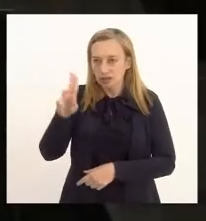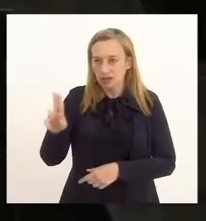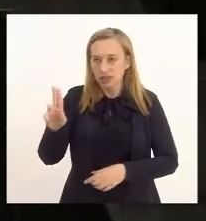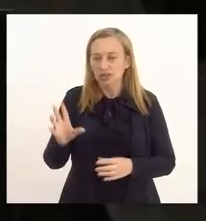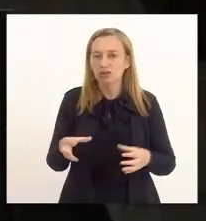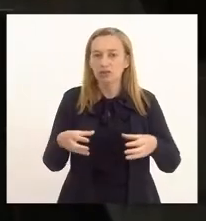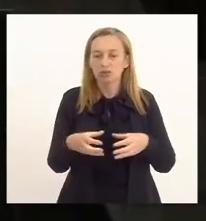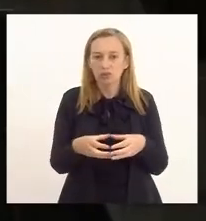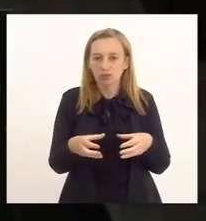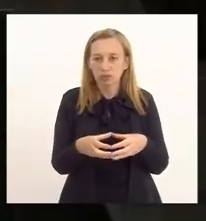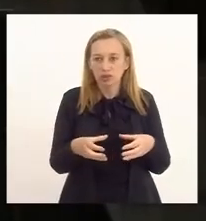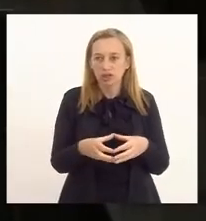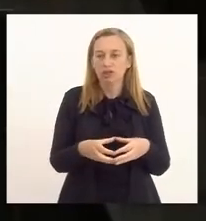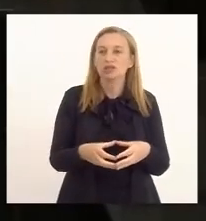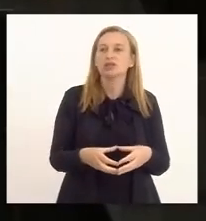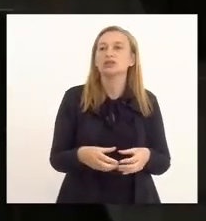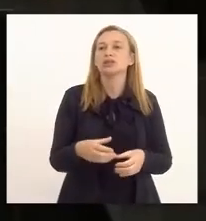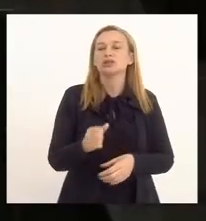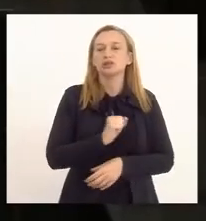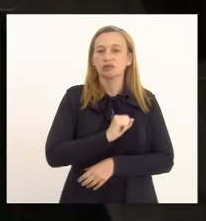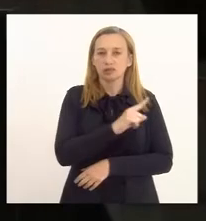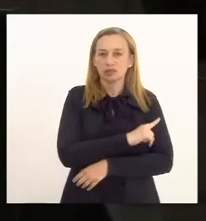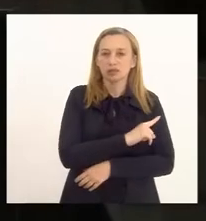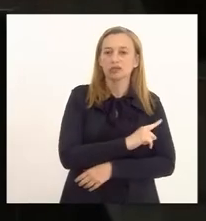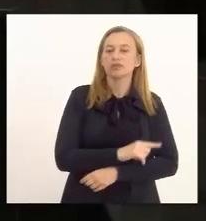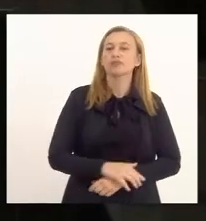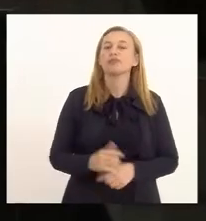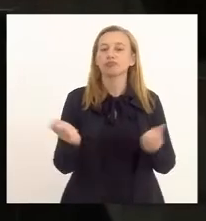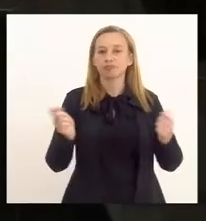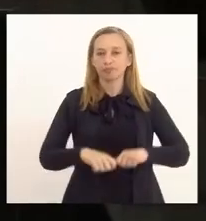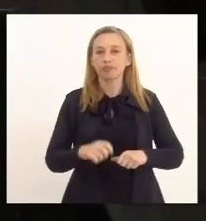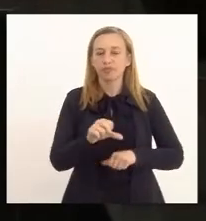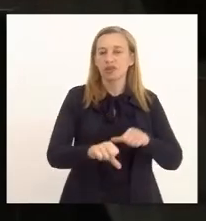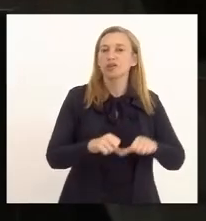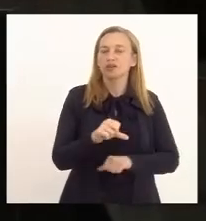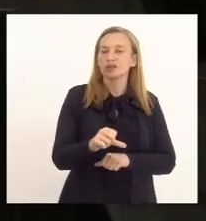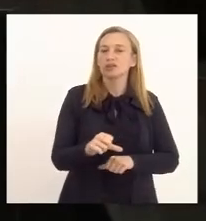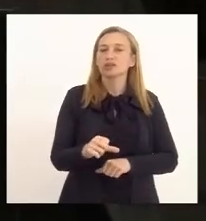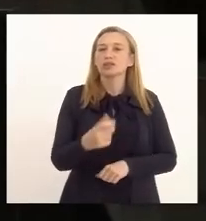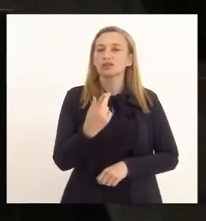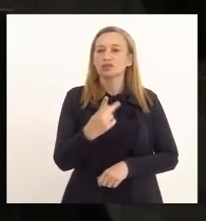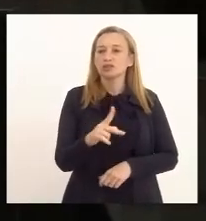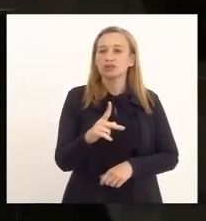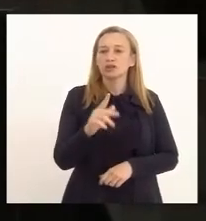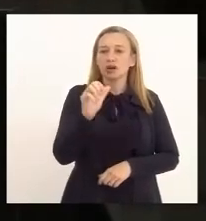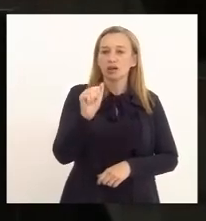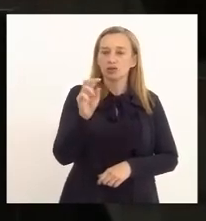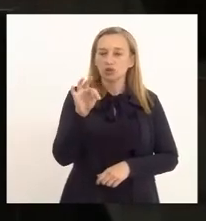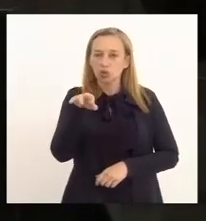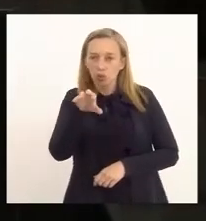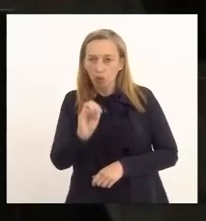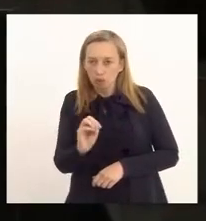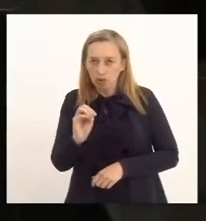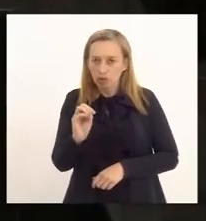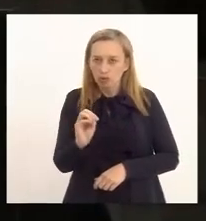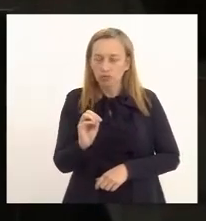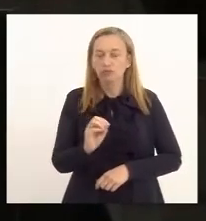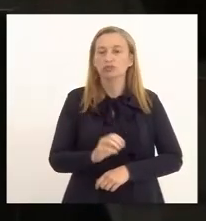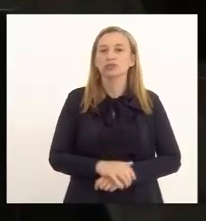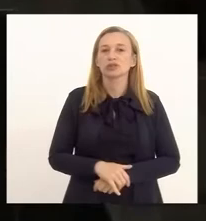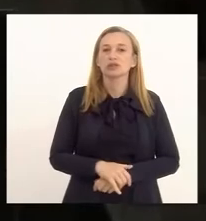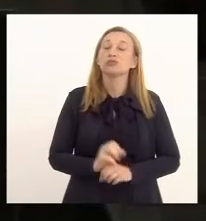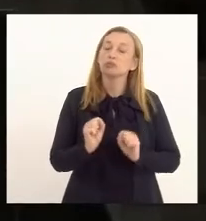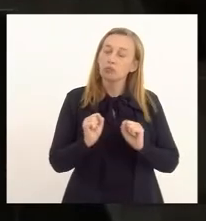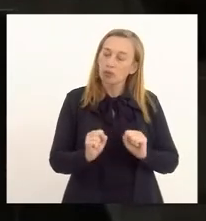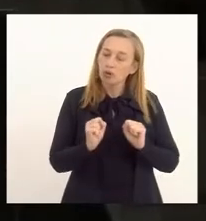pela comunidade de São Gonçalo e do entorno. E, além disso, também a possibilidade de transformação do seu auditório num cine-teatro, para que